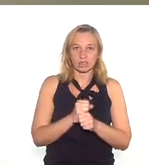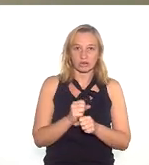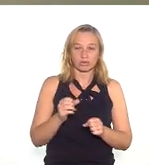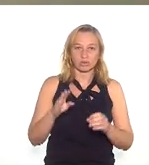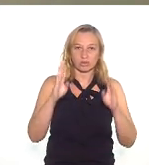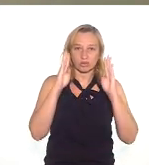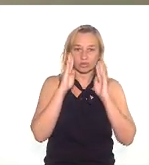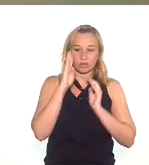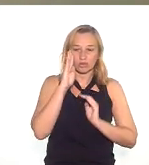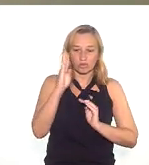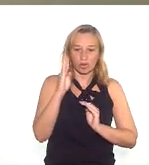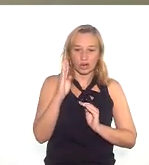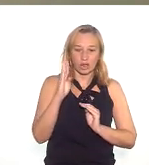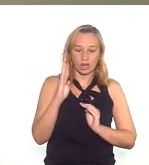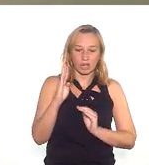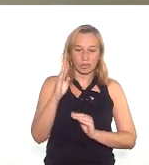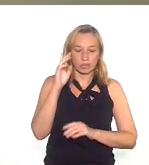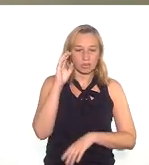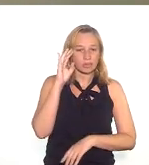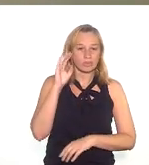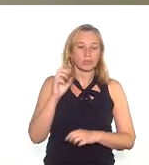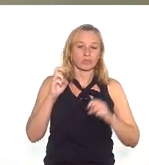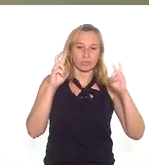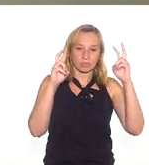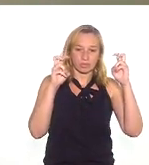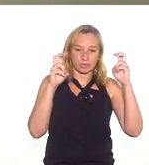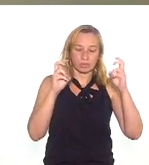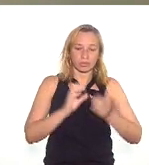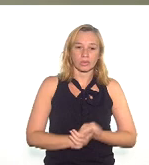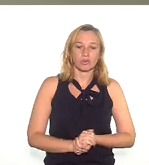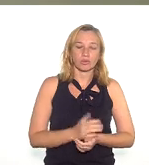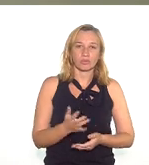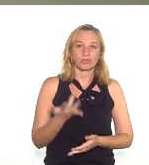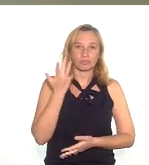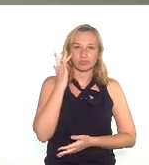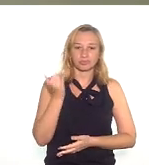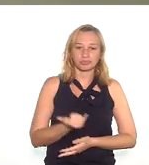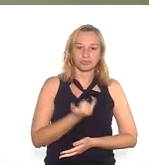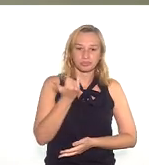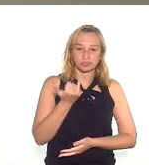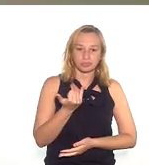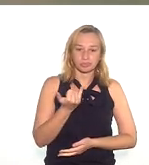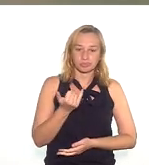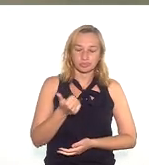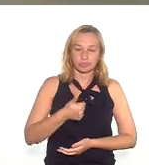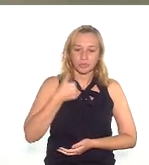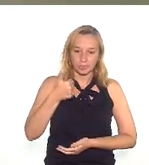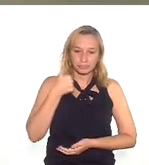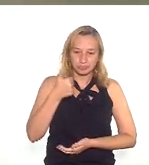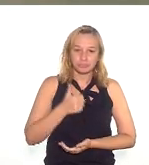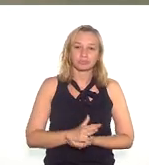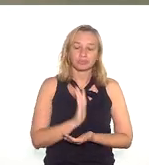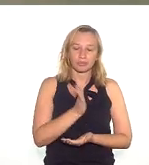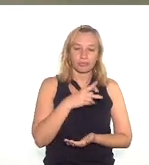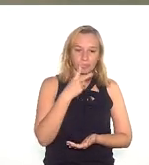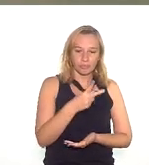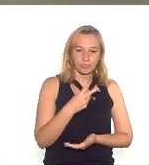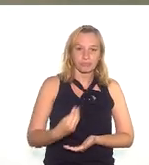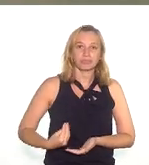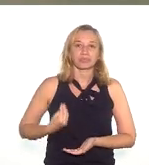tópicos. Eu acho que fica mais prático, eu já registrando aqui a